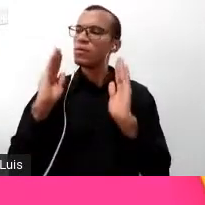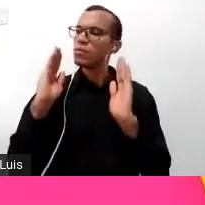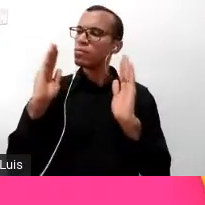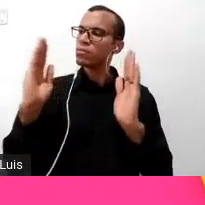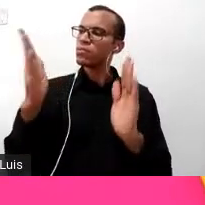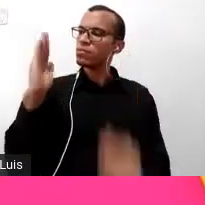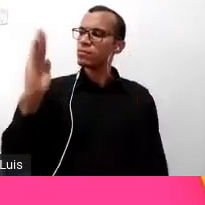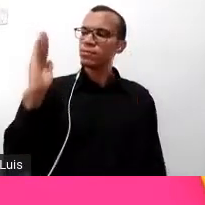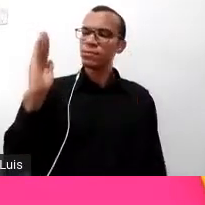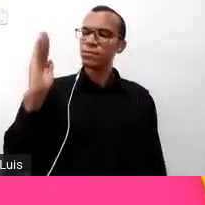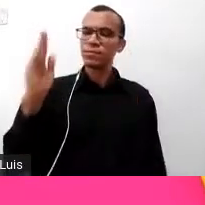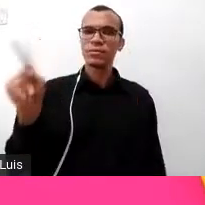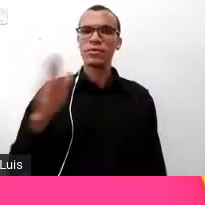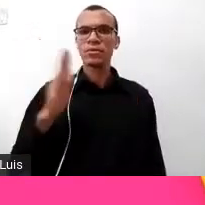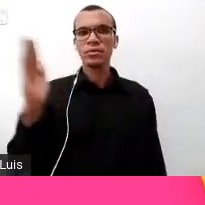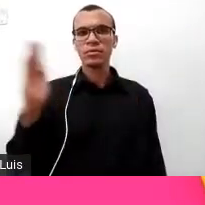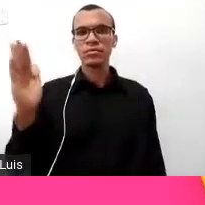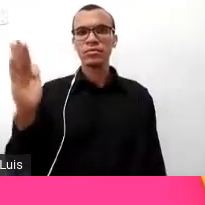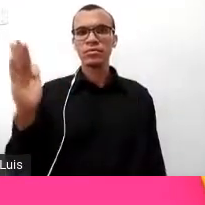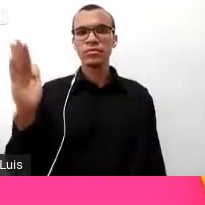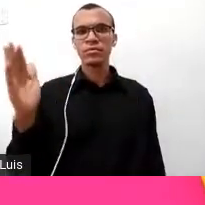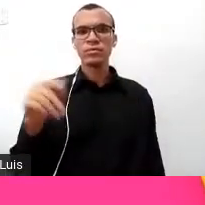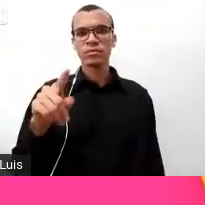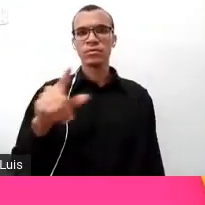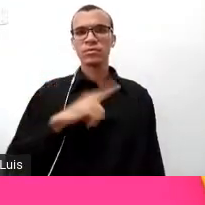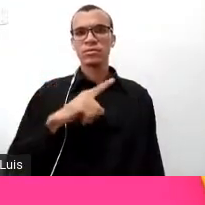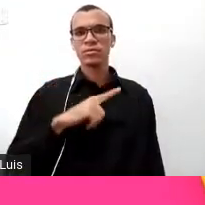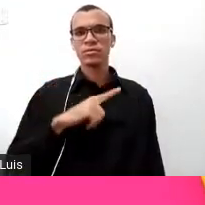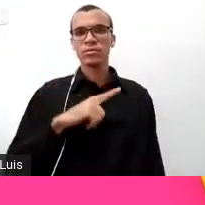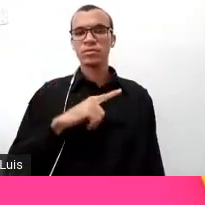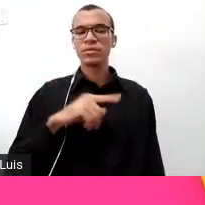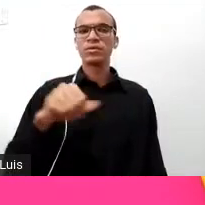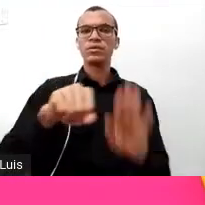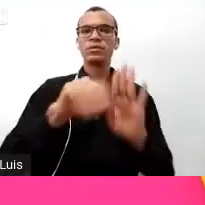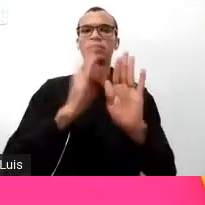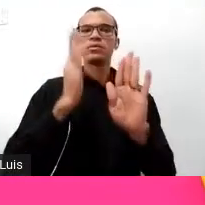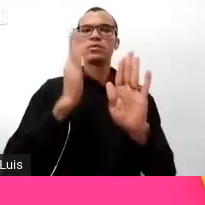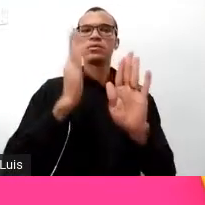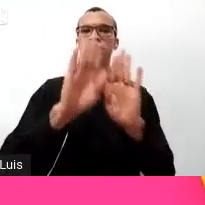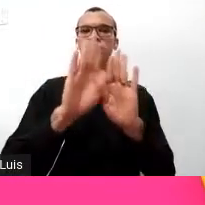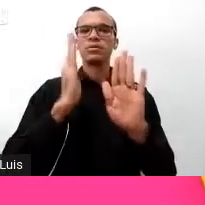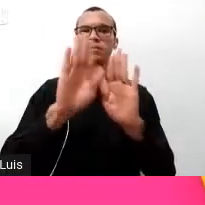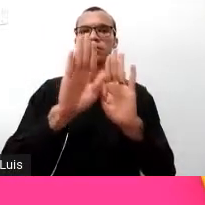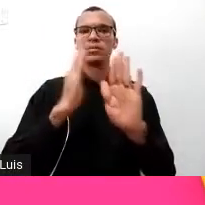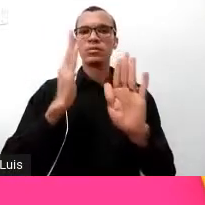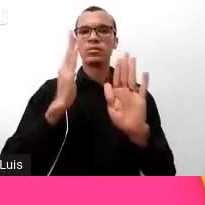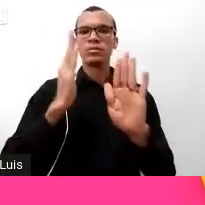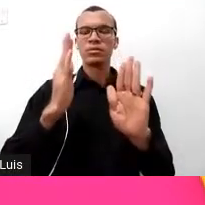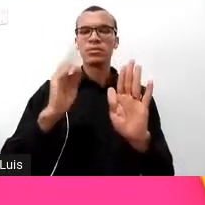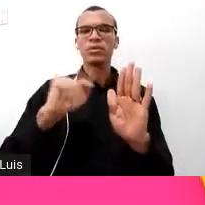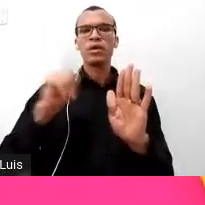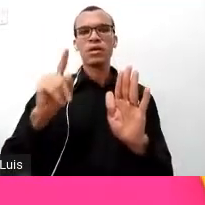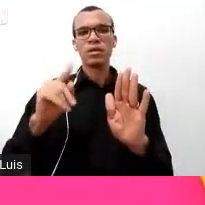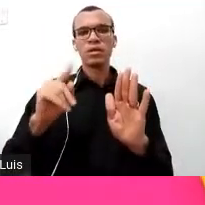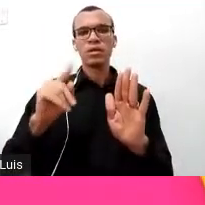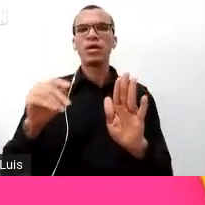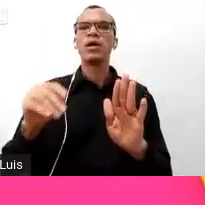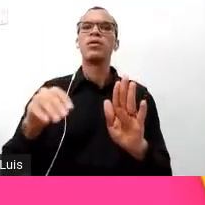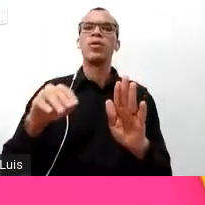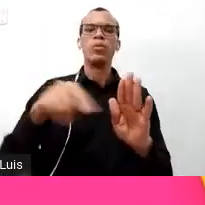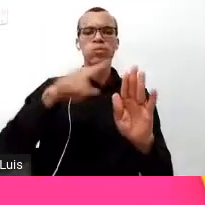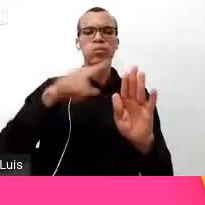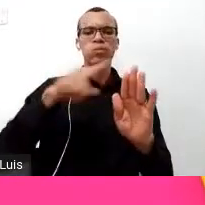parede aqui, ó, que é a parede onde está a porta. Tá vendo? É ela que vai tampar esse buraco que tem aqui na lateral,